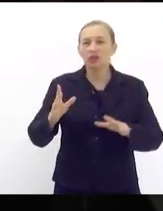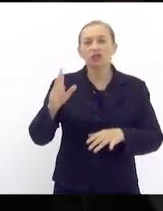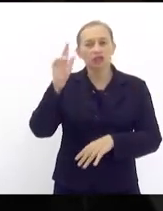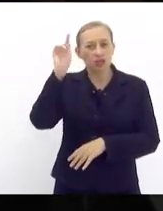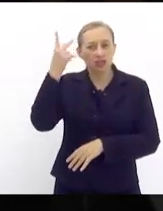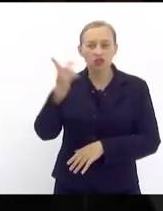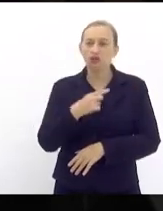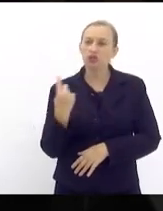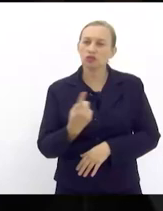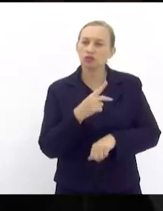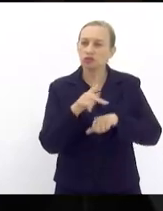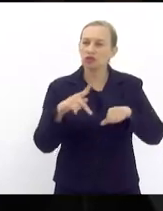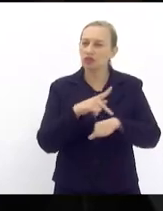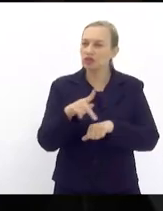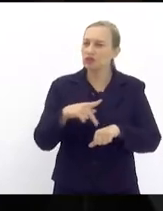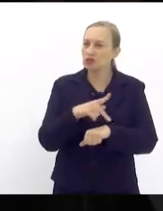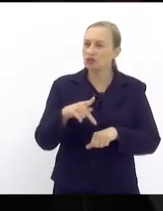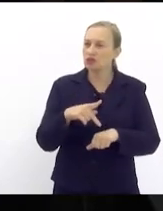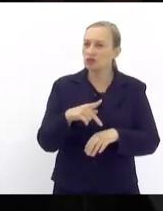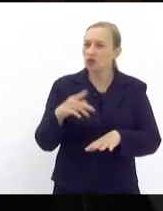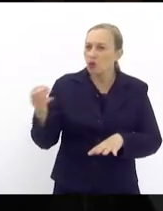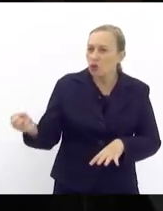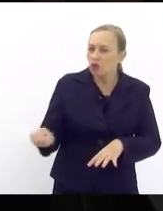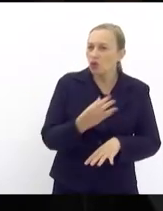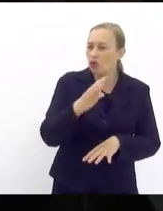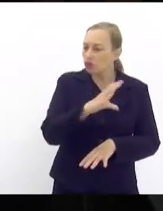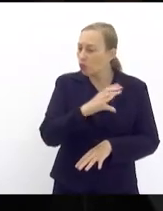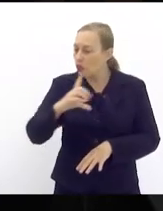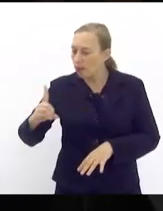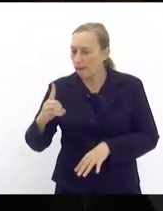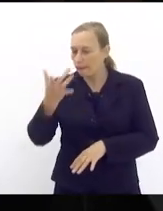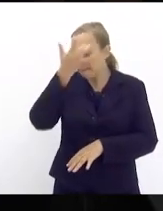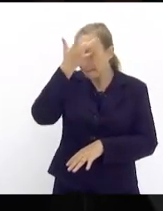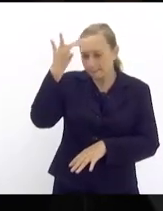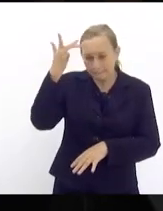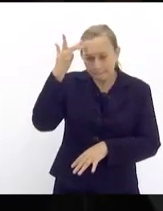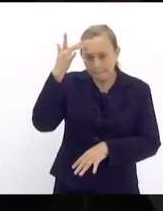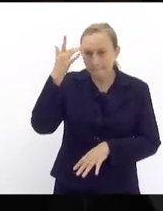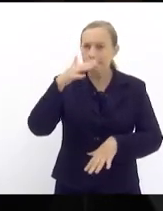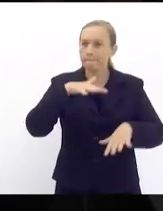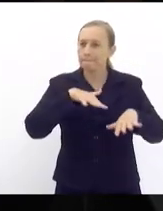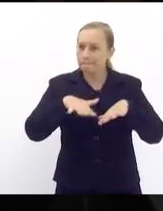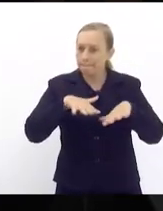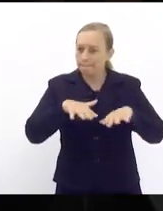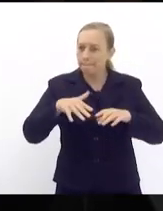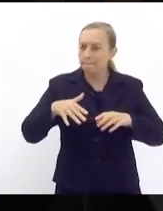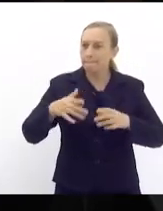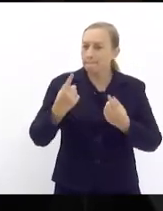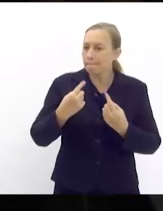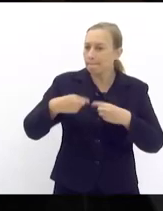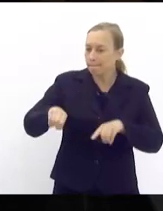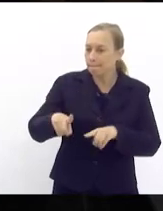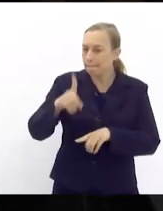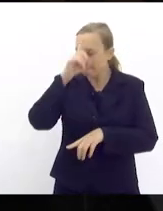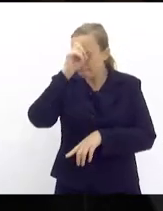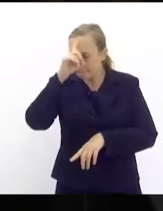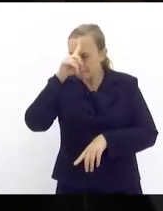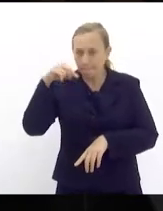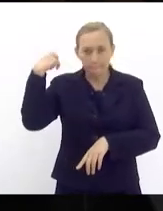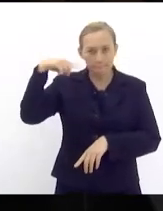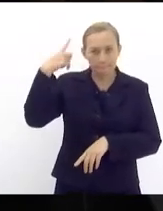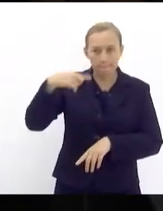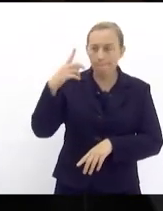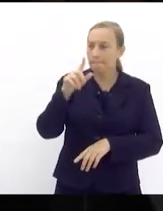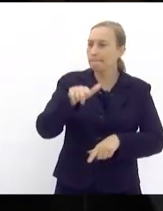com a participação da nova coordenadora de saúde mental dos movimentos do luta entre manicômial de usuários de